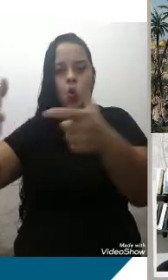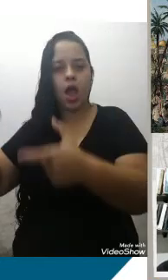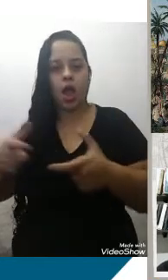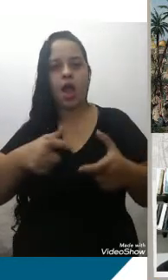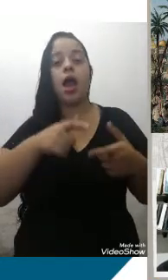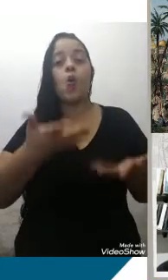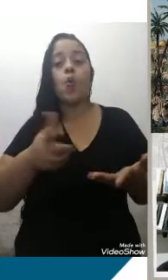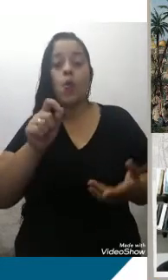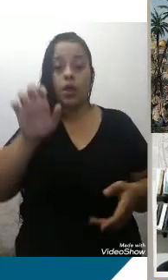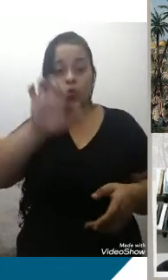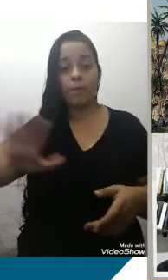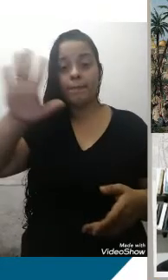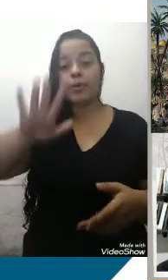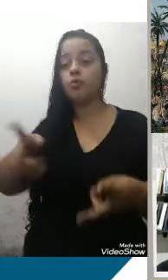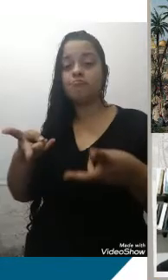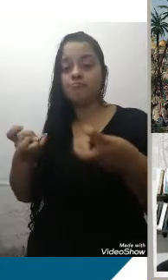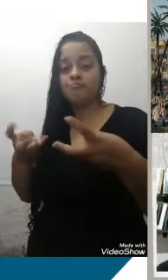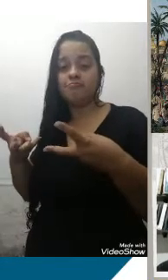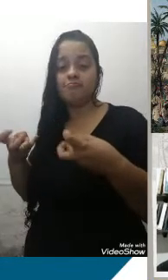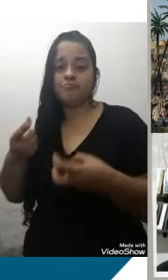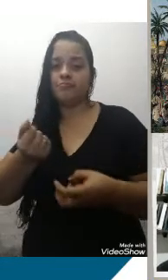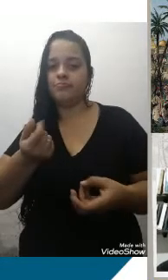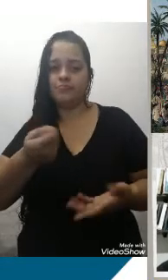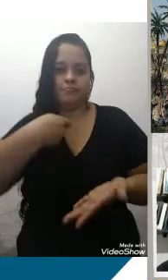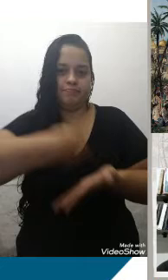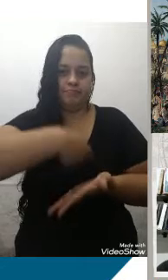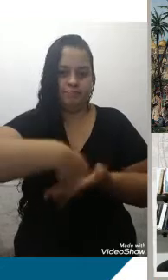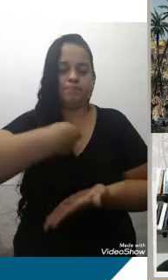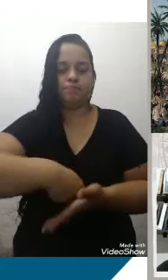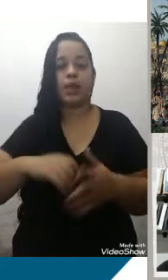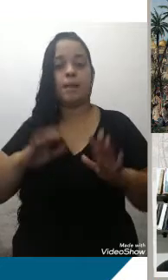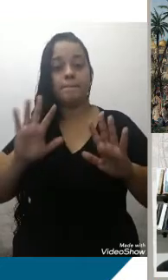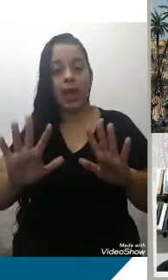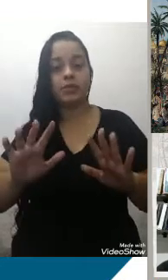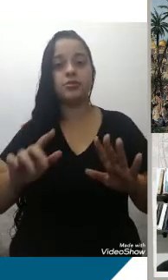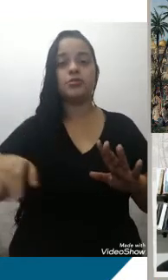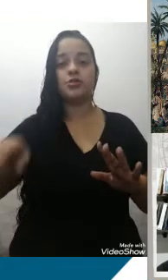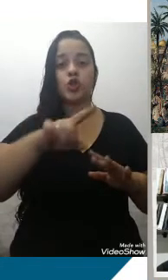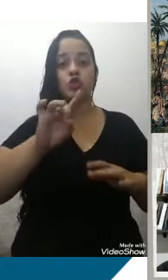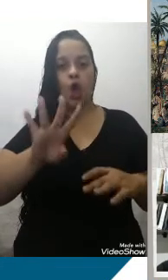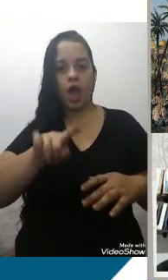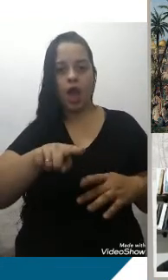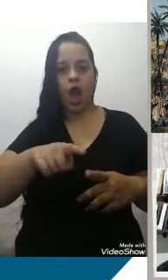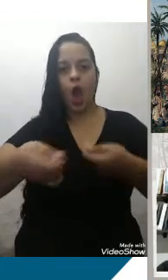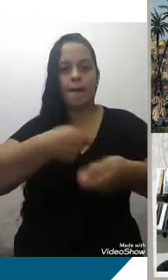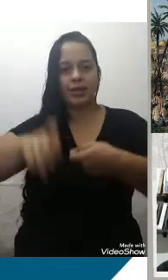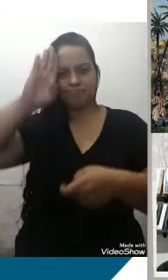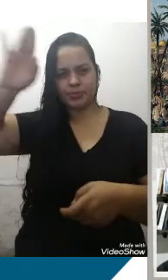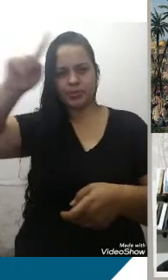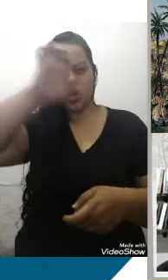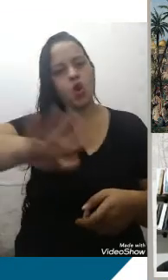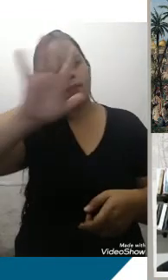cobrando tributos, certo? Mas isso não fez com que eles tivessem um monopólio efetivo